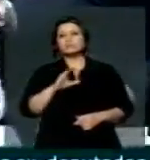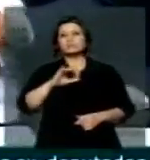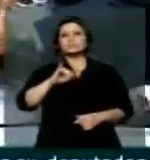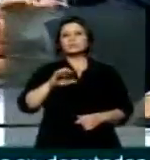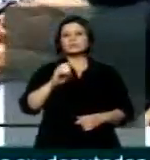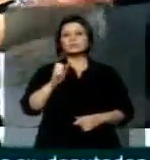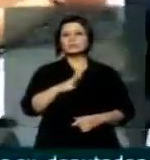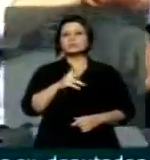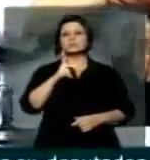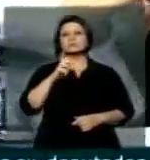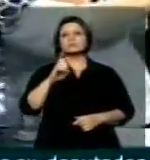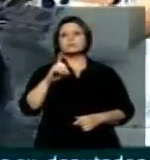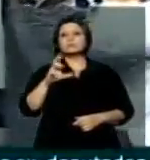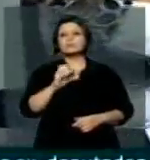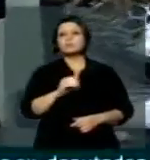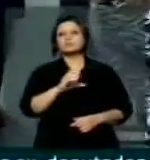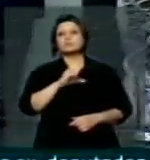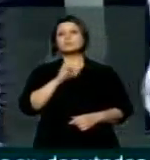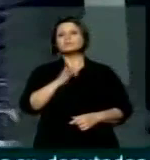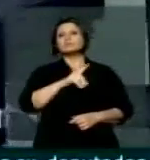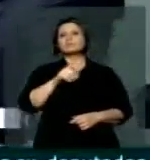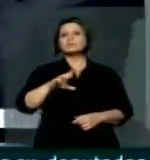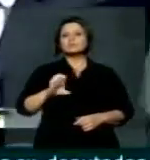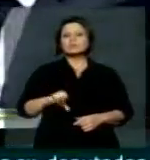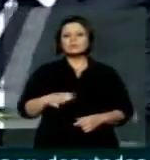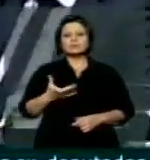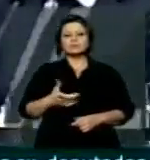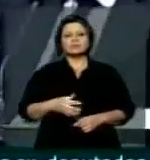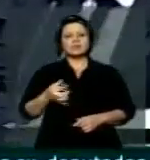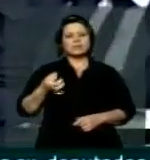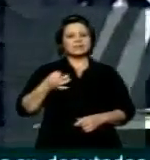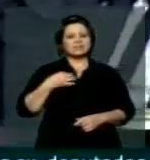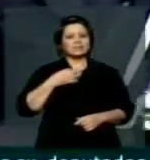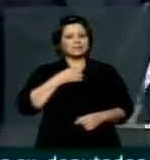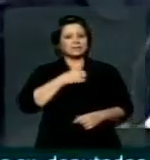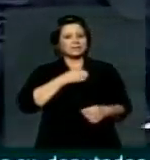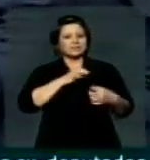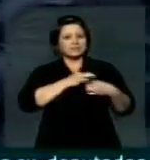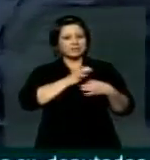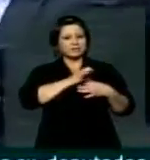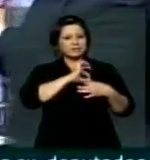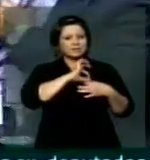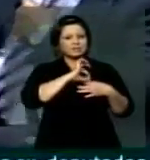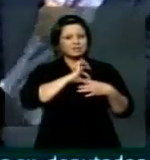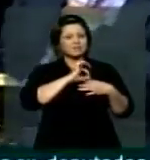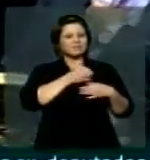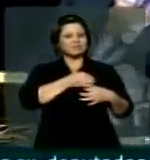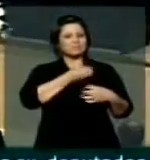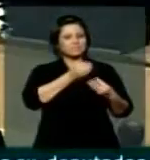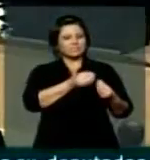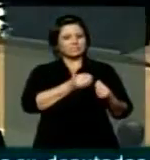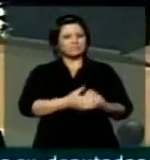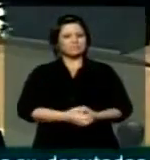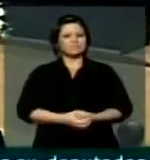no Pedro, no Zé. Já dei até o botão de deputado para o Zé, olha lá,